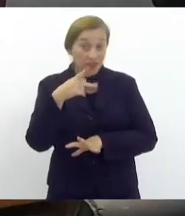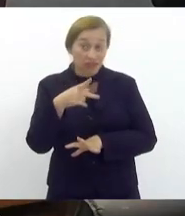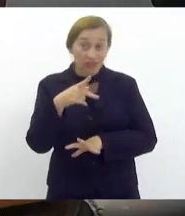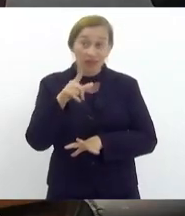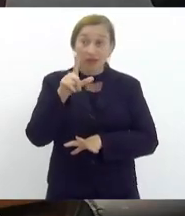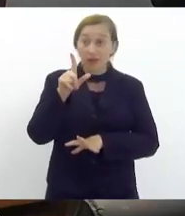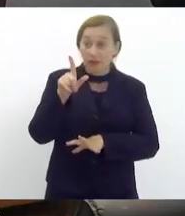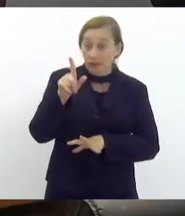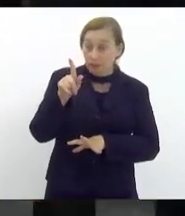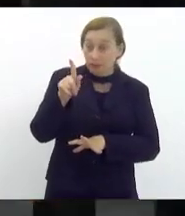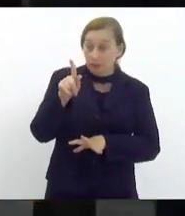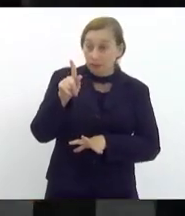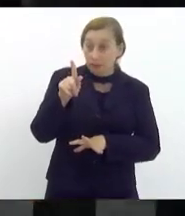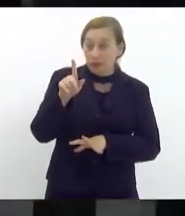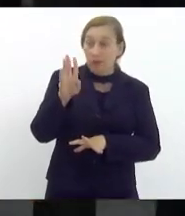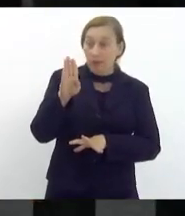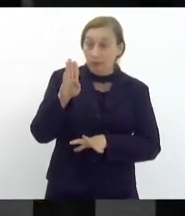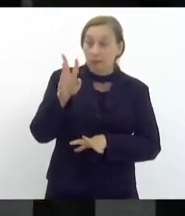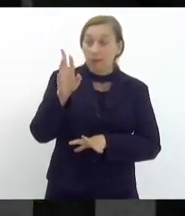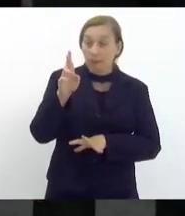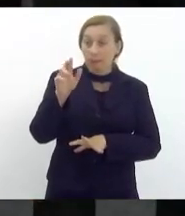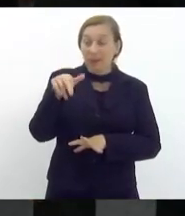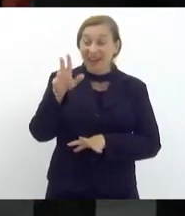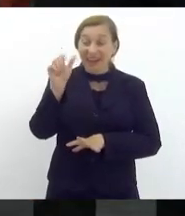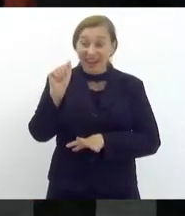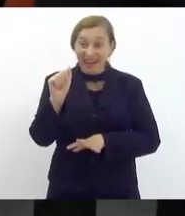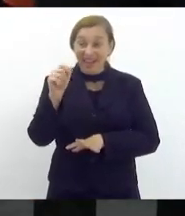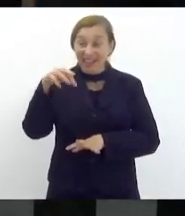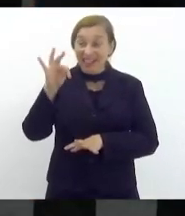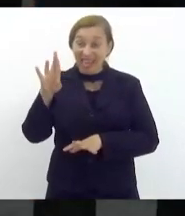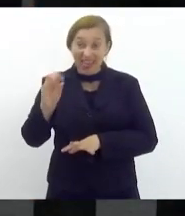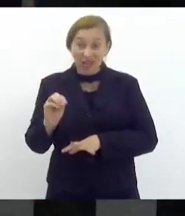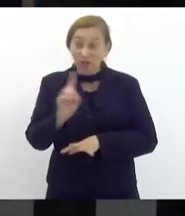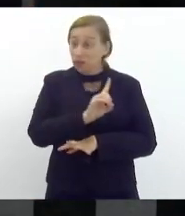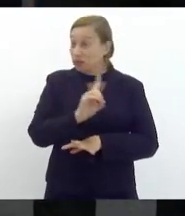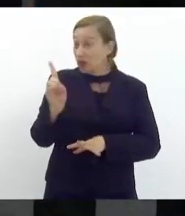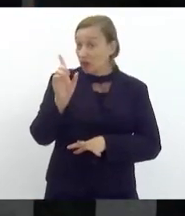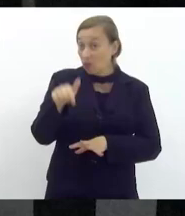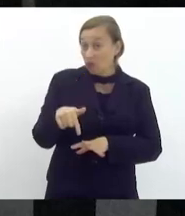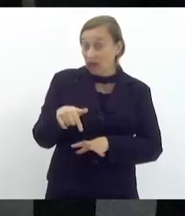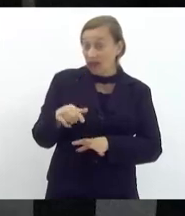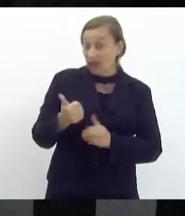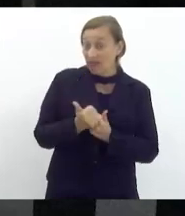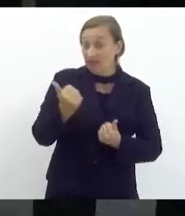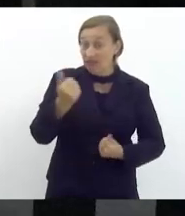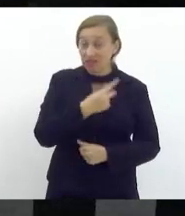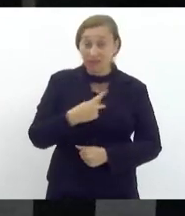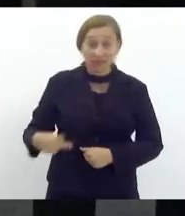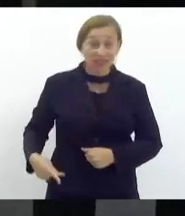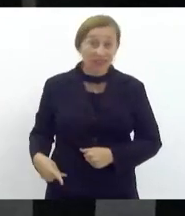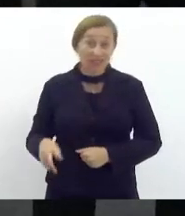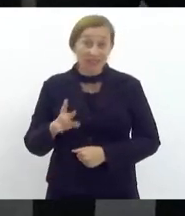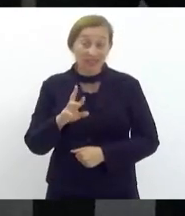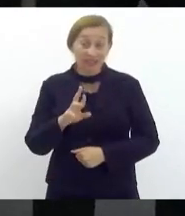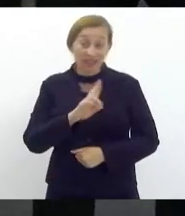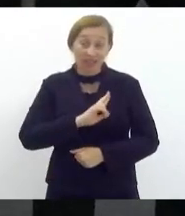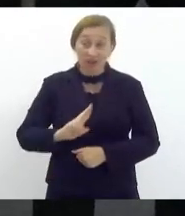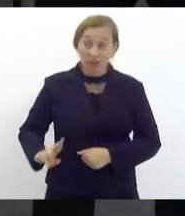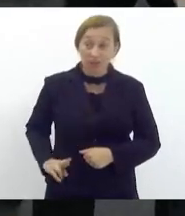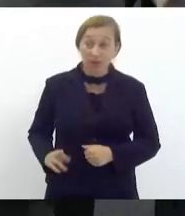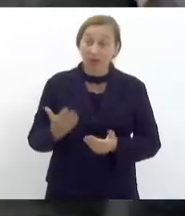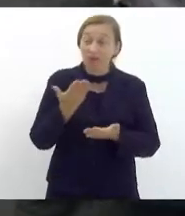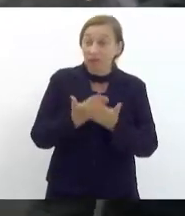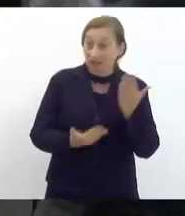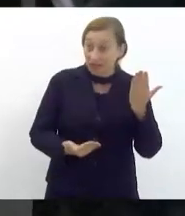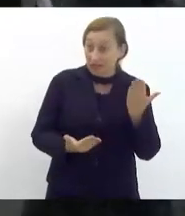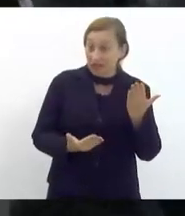Braga Neto que ele quer Honrar não foi não é o candidato a vice-presidente da República derrotado nas